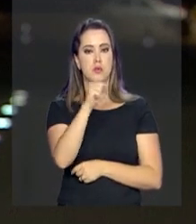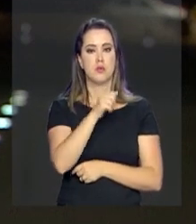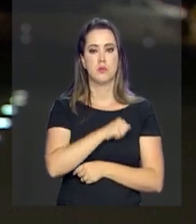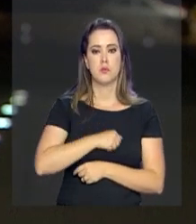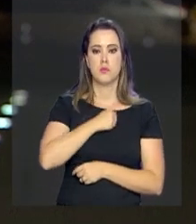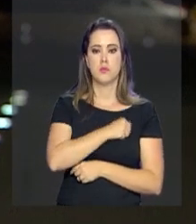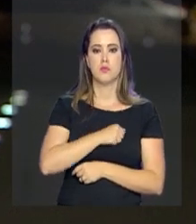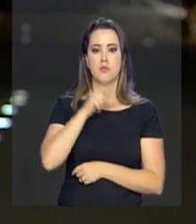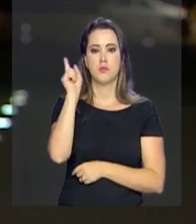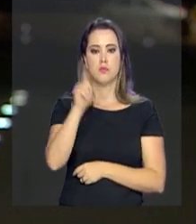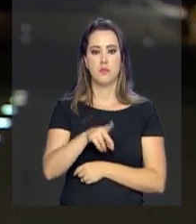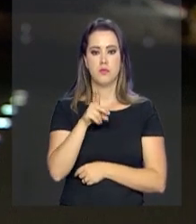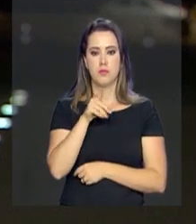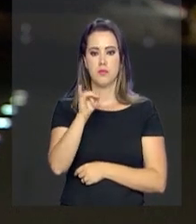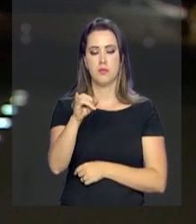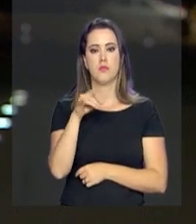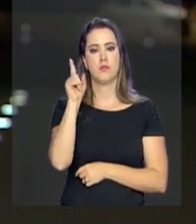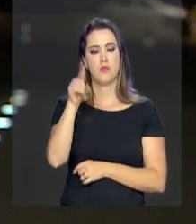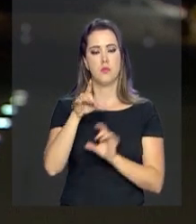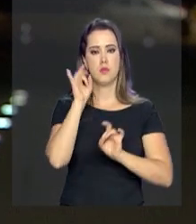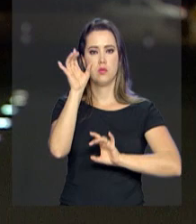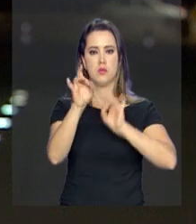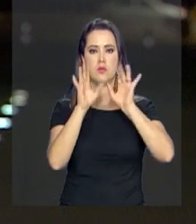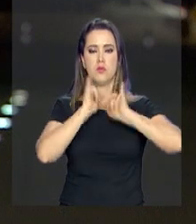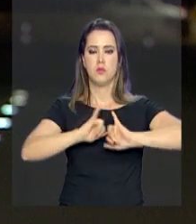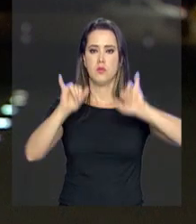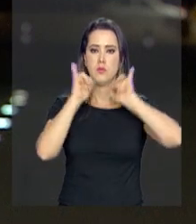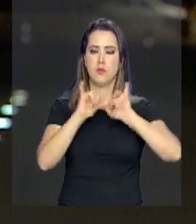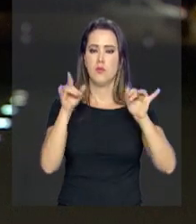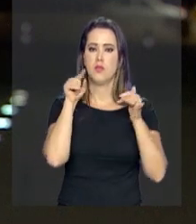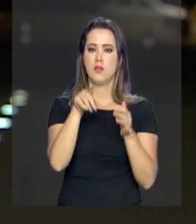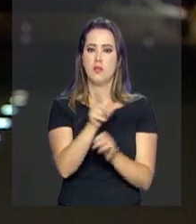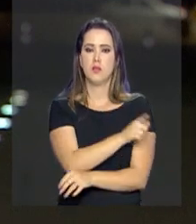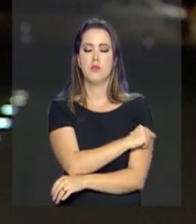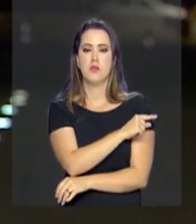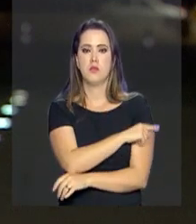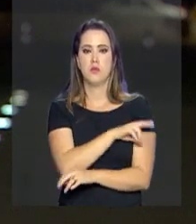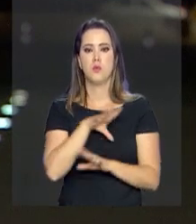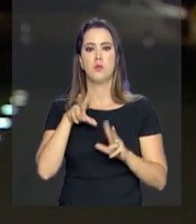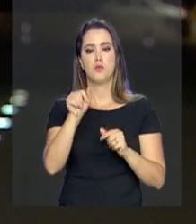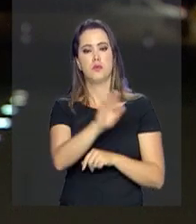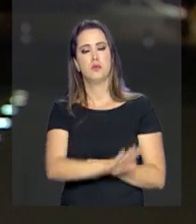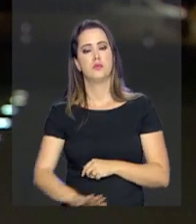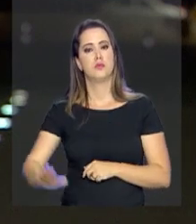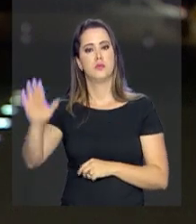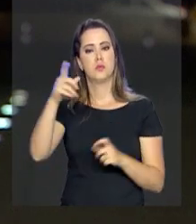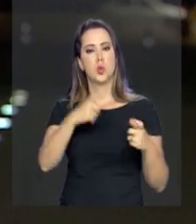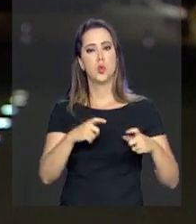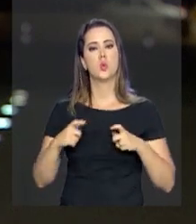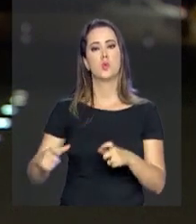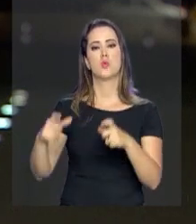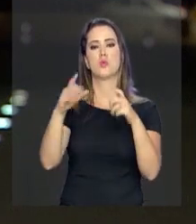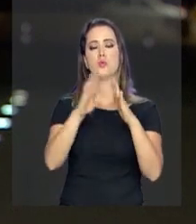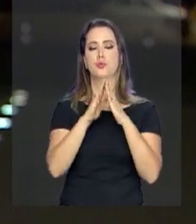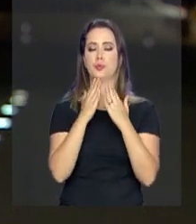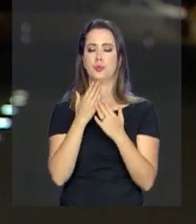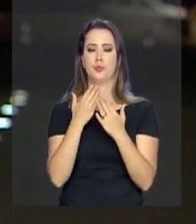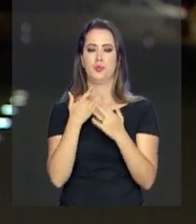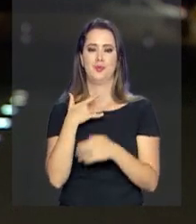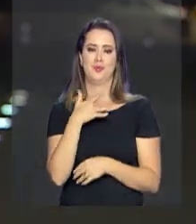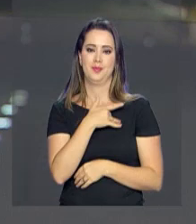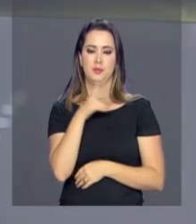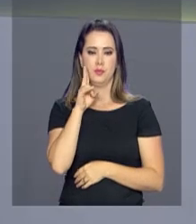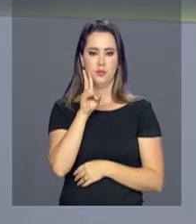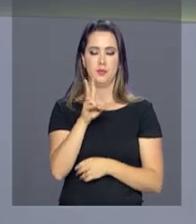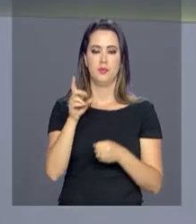agosto será o dia d de mobilização da campanha nacional de vacinação em todos os postos de saúde do brasil o